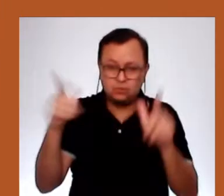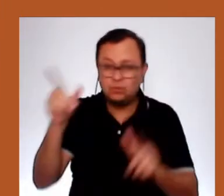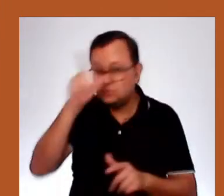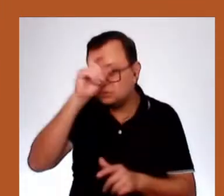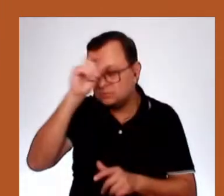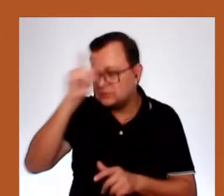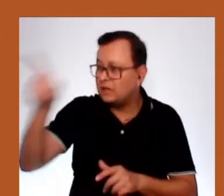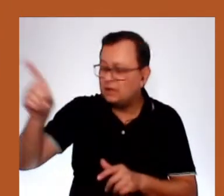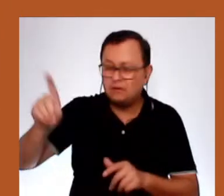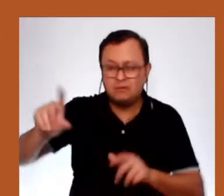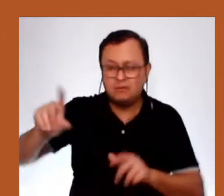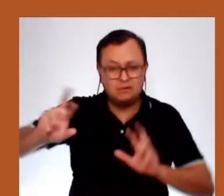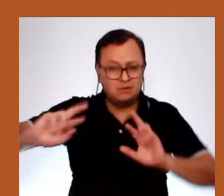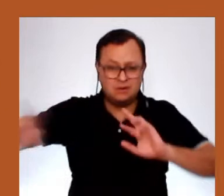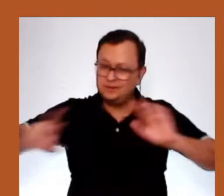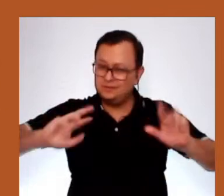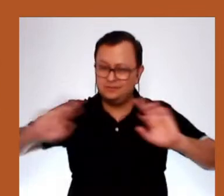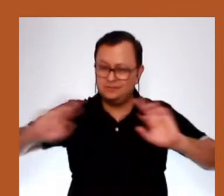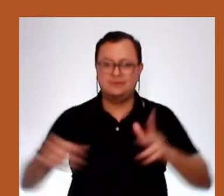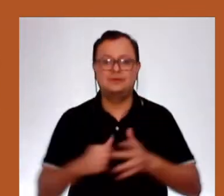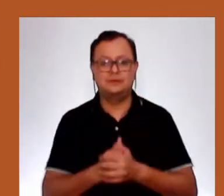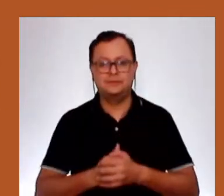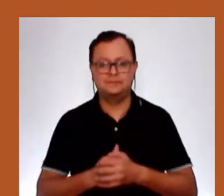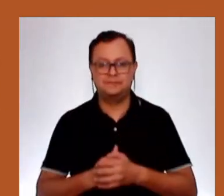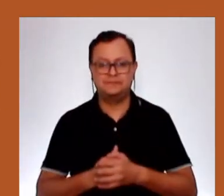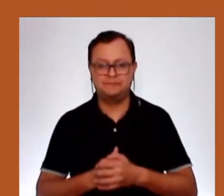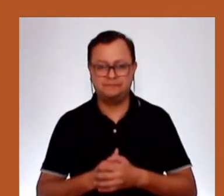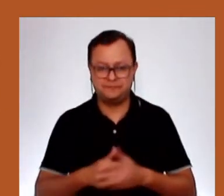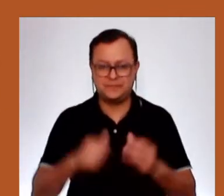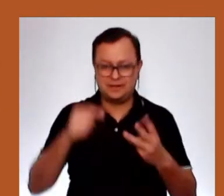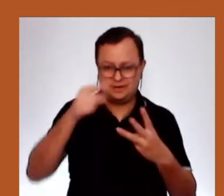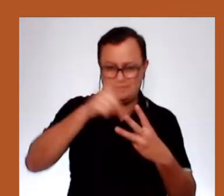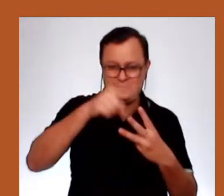Você fala que eu pesco